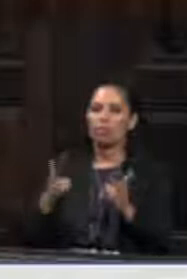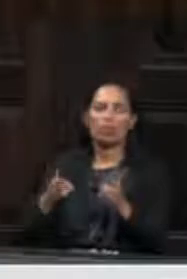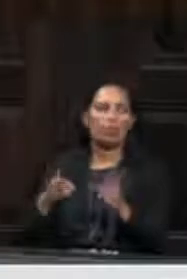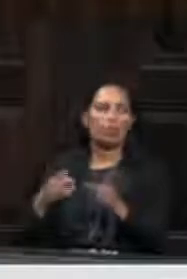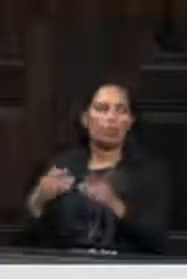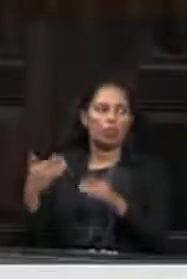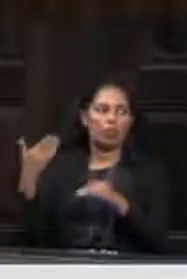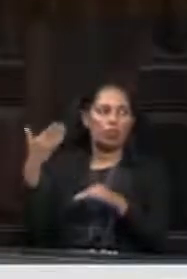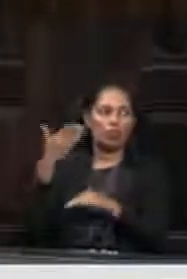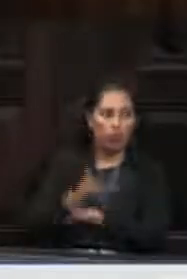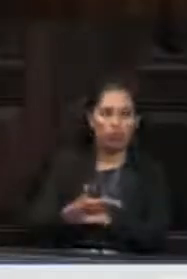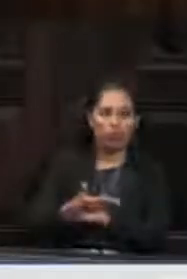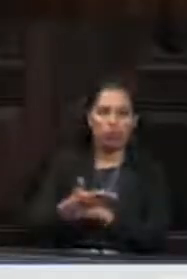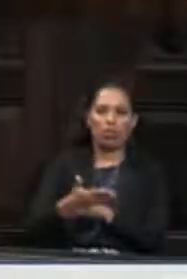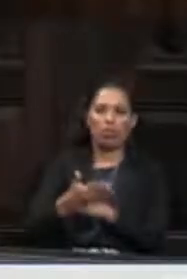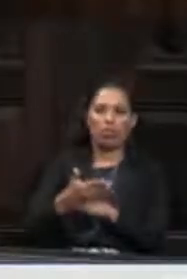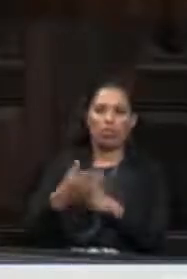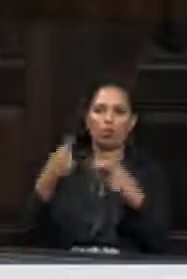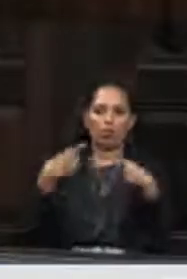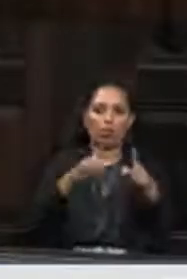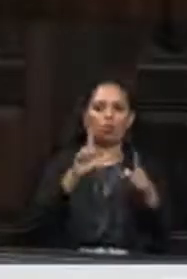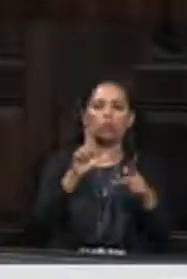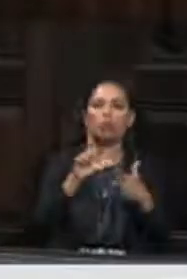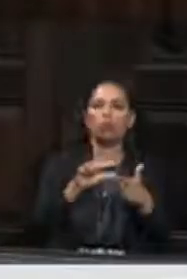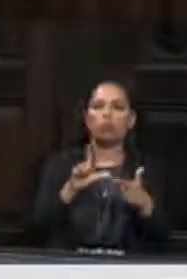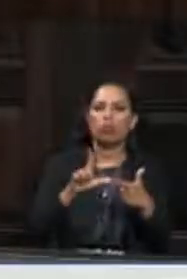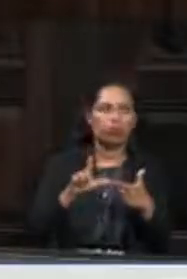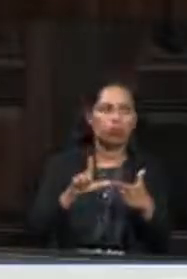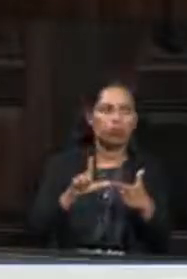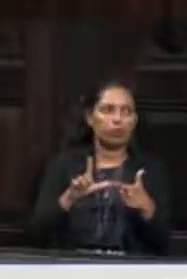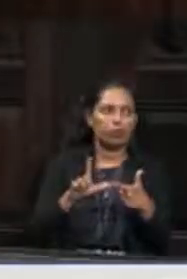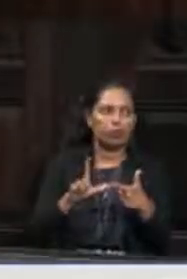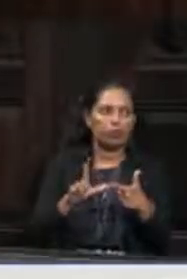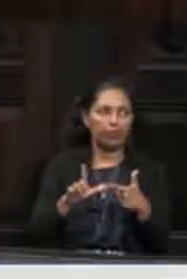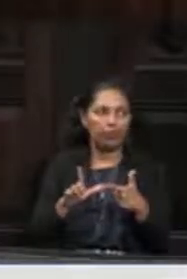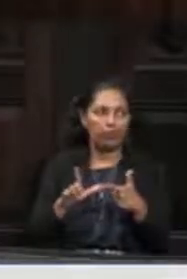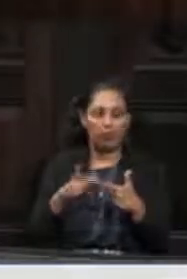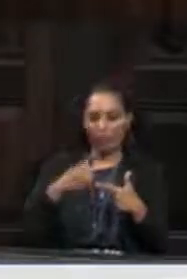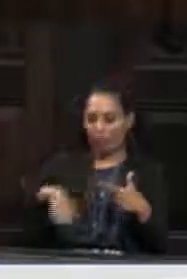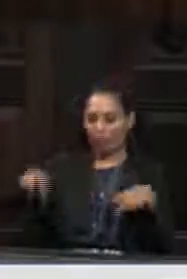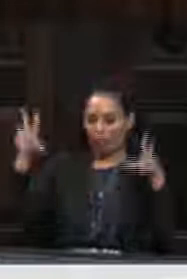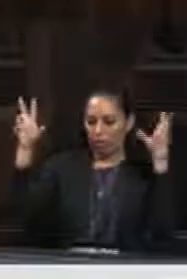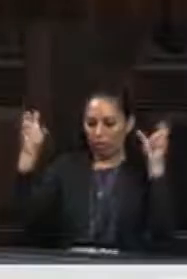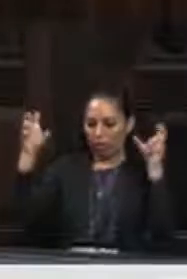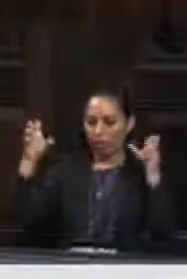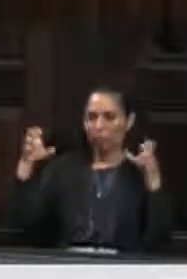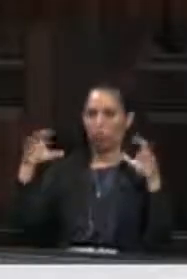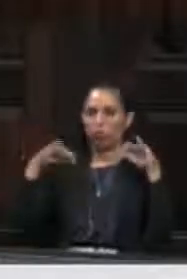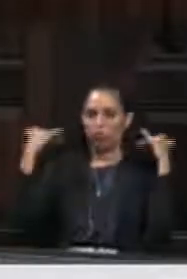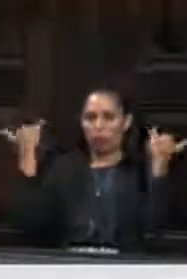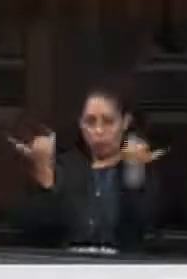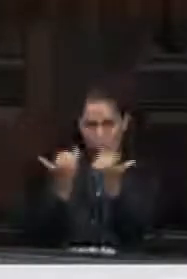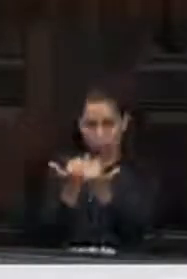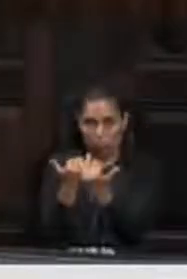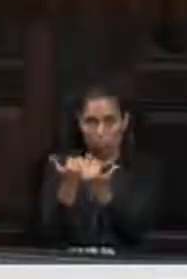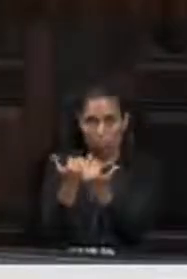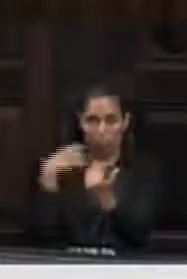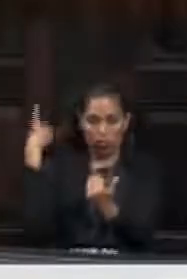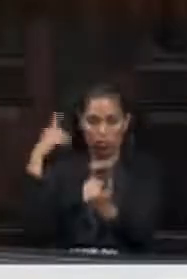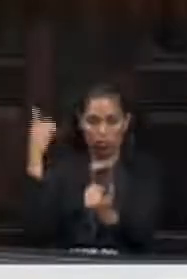a competência do poder legislativo. Temas que devem ser discutidos no Congresso Nacional pelos deputados e